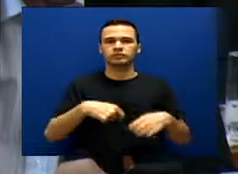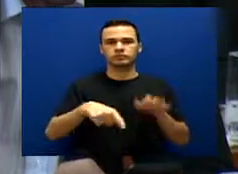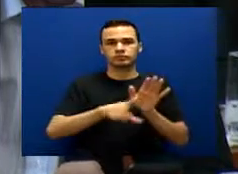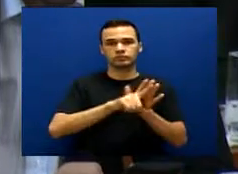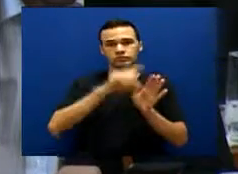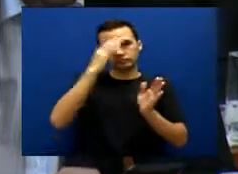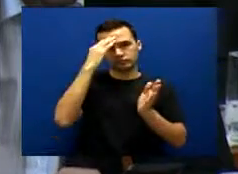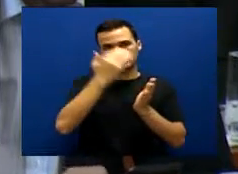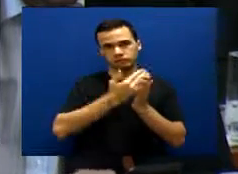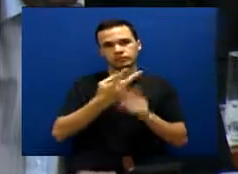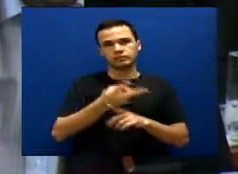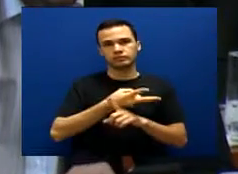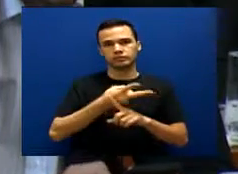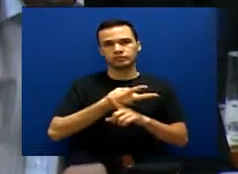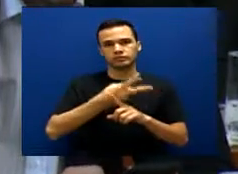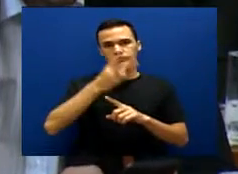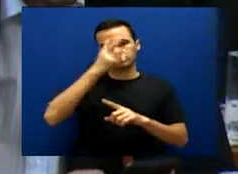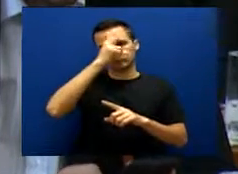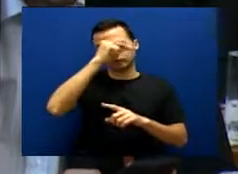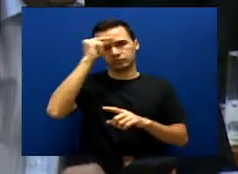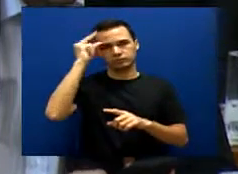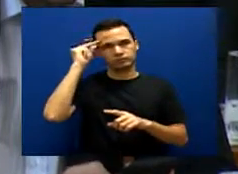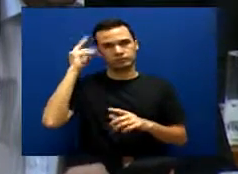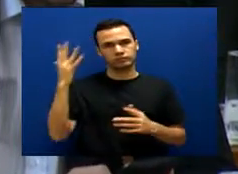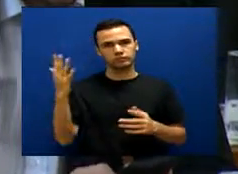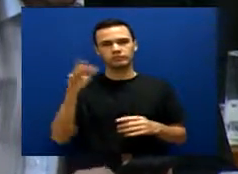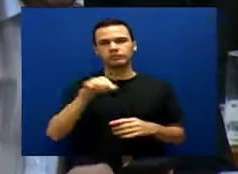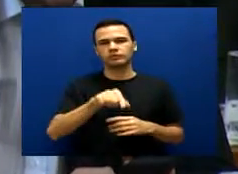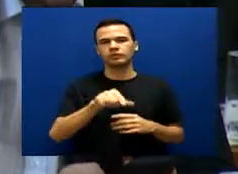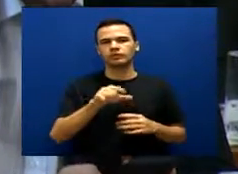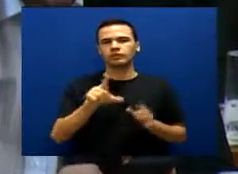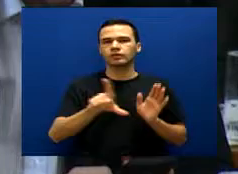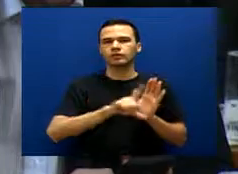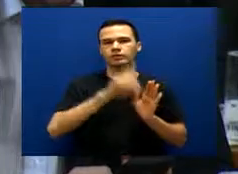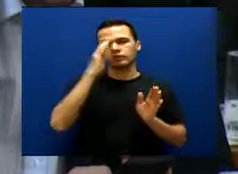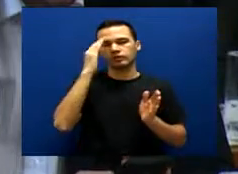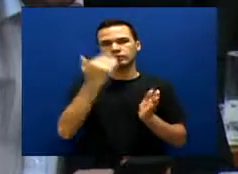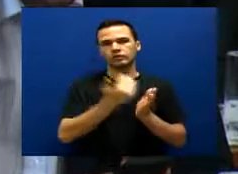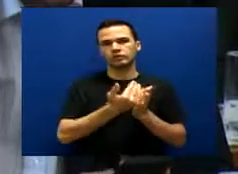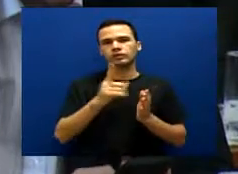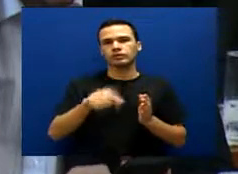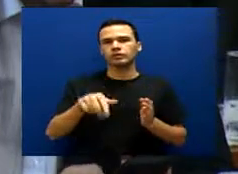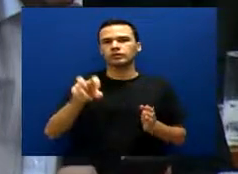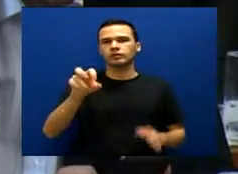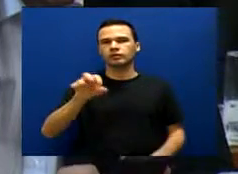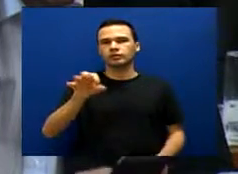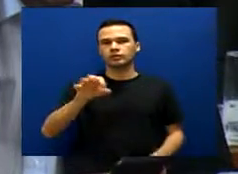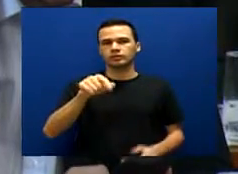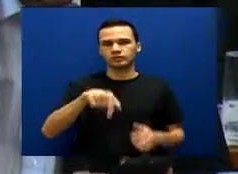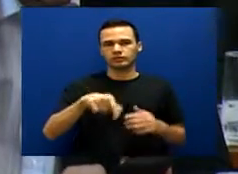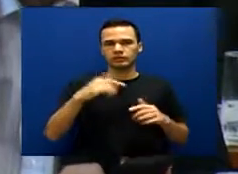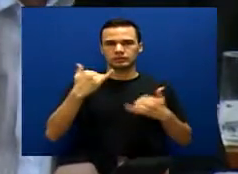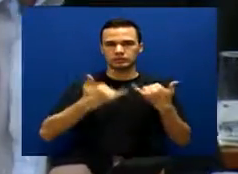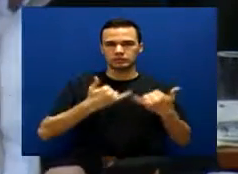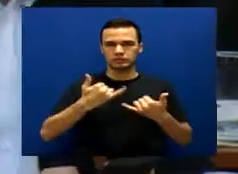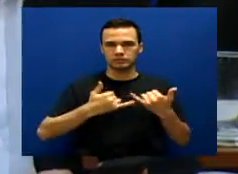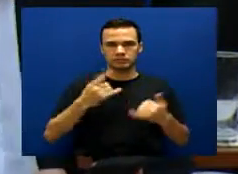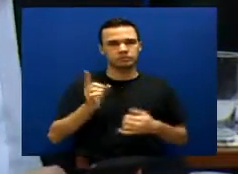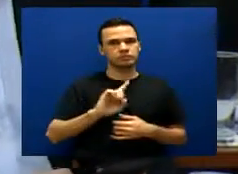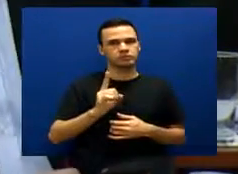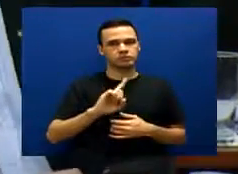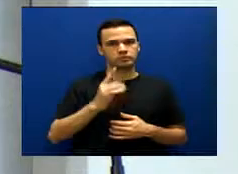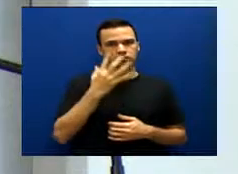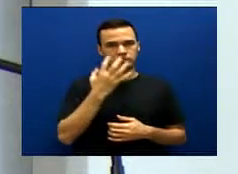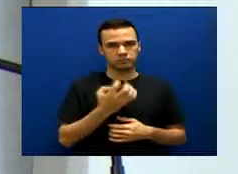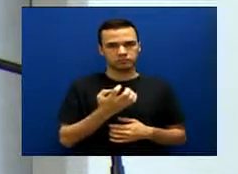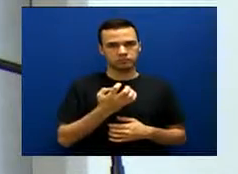caça prefeito, né? E mas parece que essa Câmara não está de brincadeira, de desconto. Tá? Essa Câmara está de brincadeira? Não. Mas não, eles